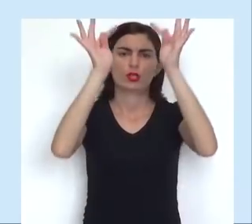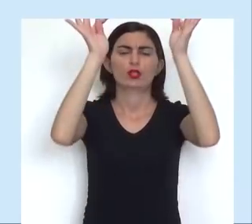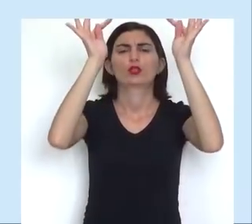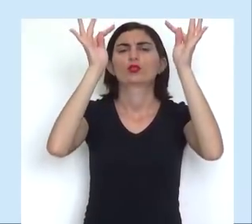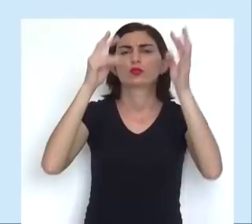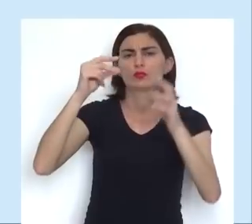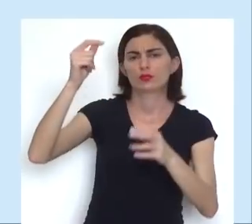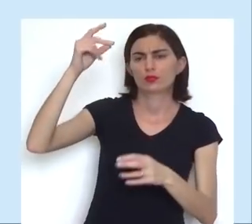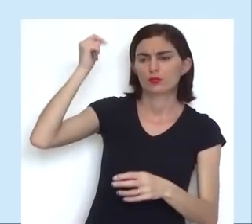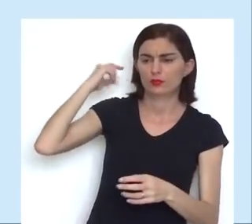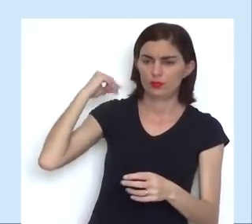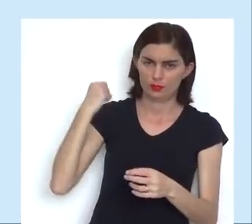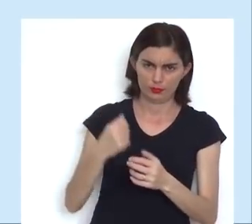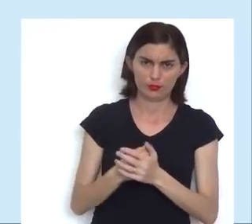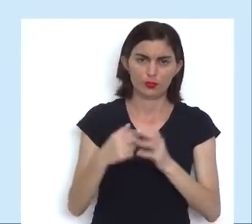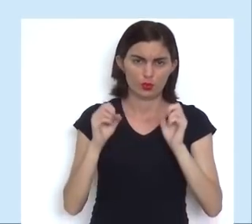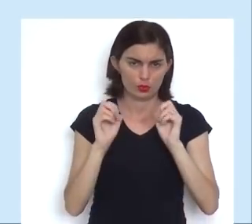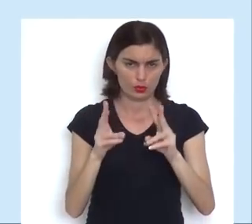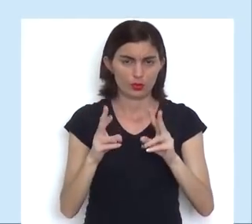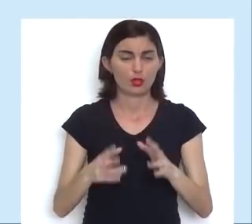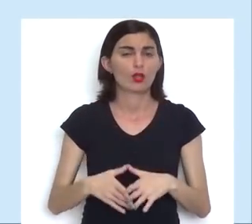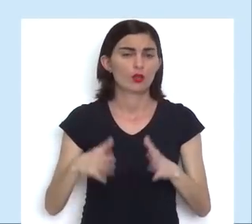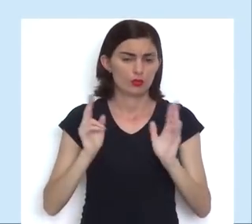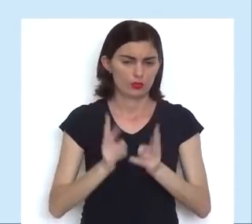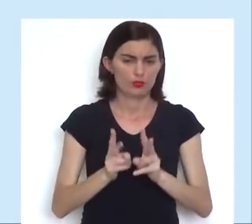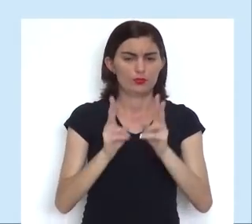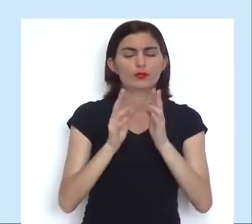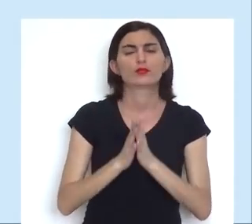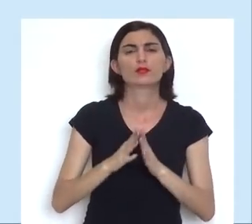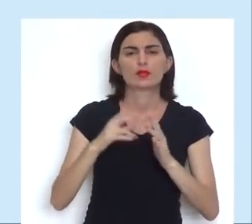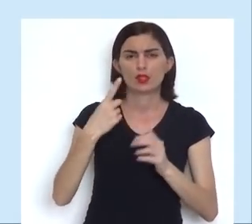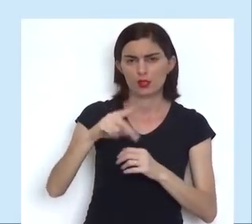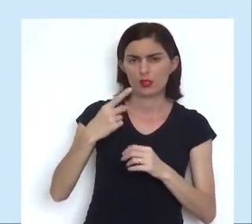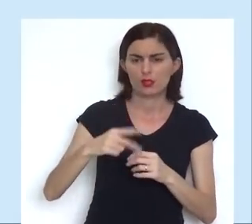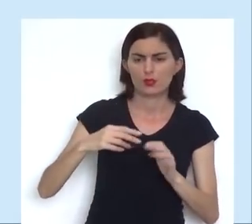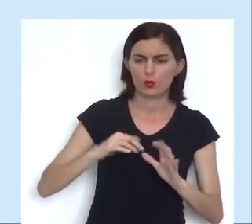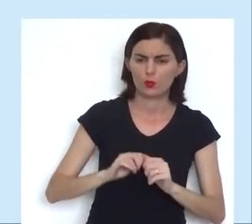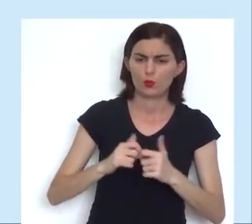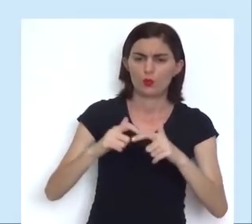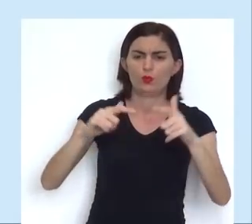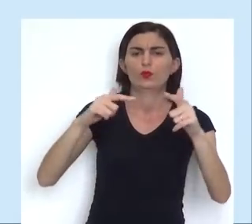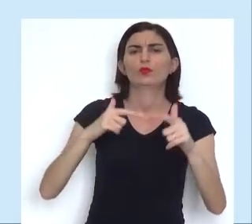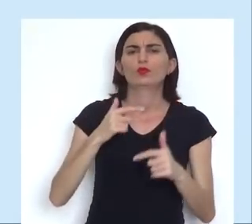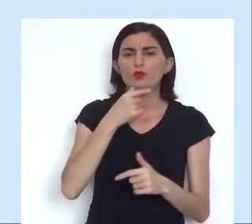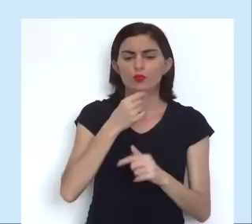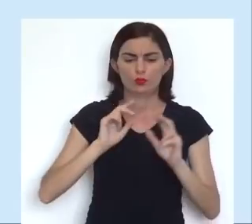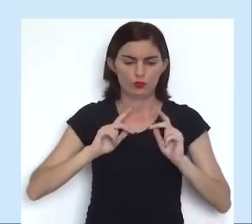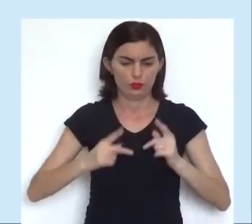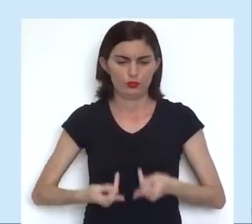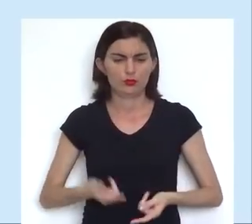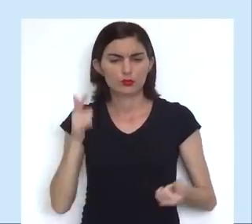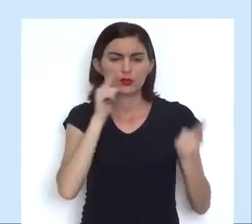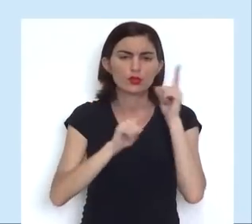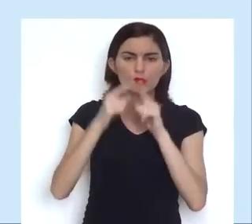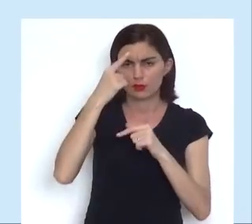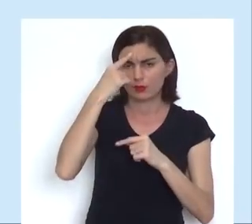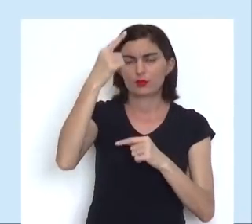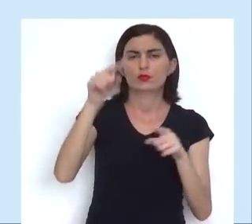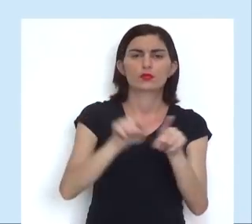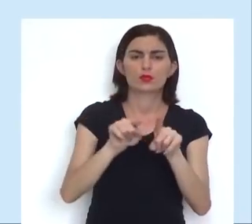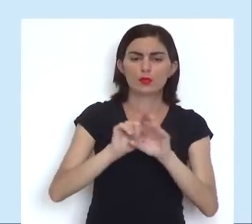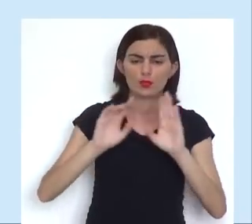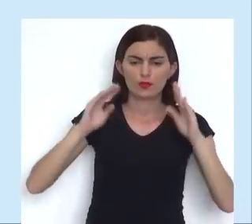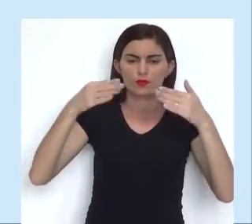meio antigas para transporte. Ok, gente? Vamos continuar. Esse meio de propulsão humana, ele vai ganhar uma ideia